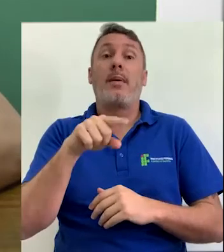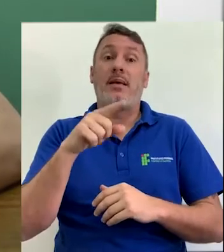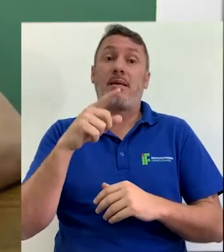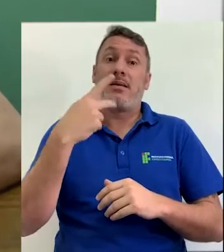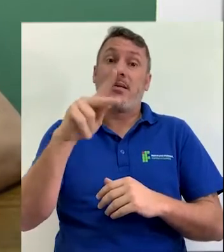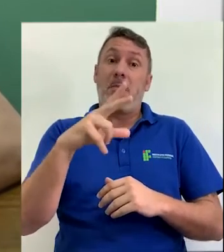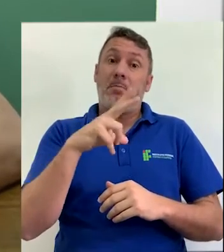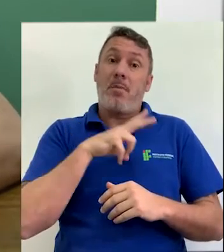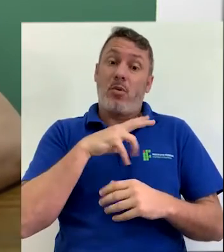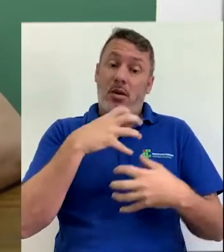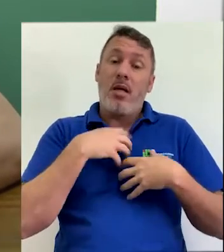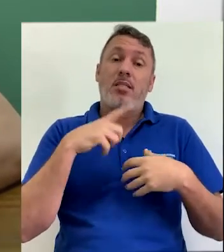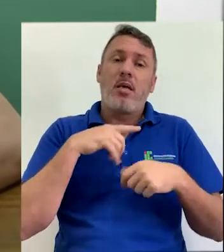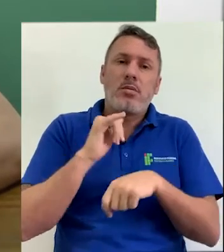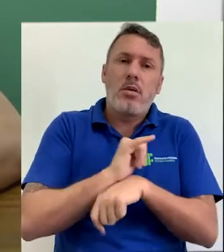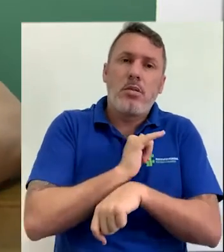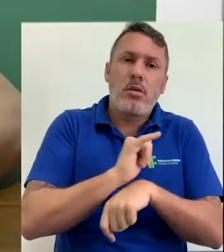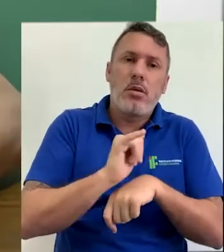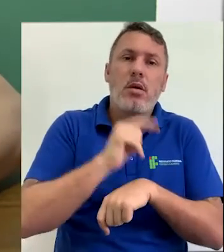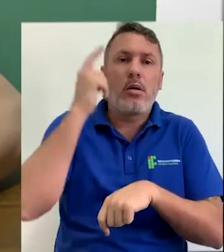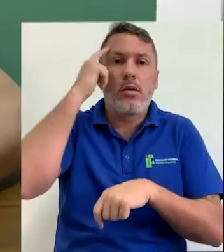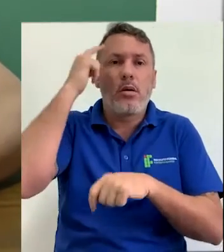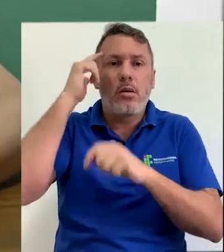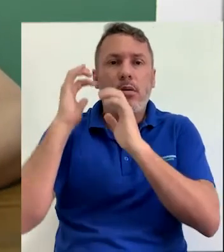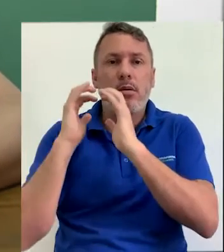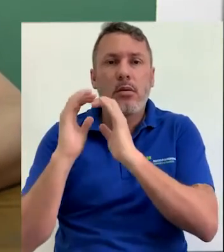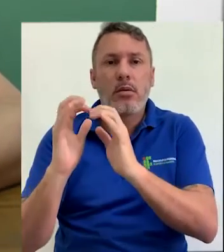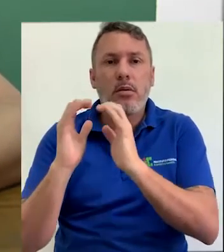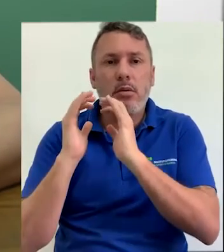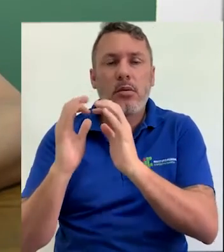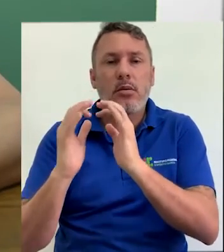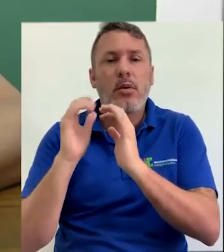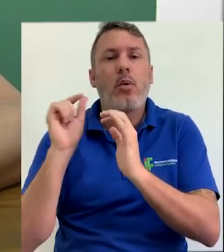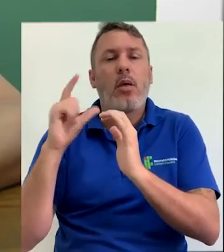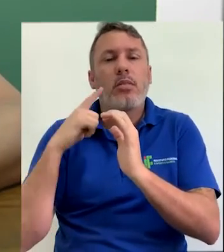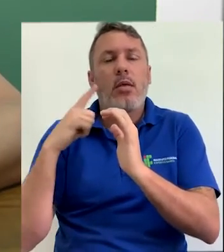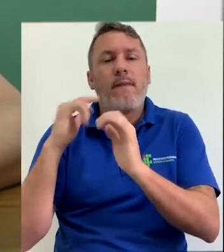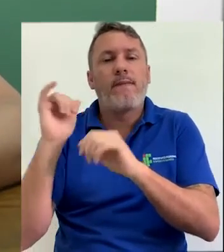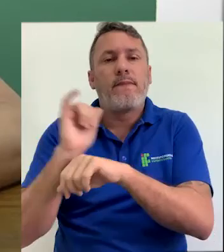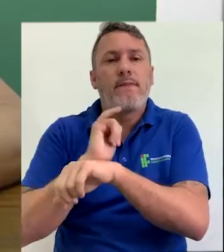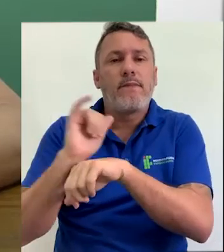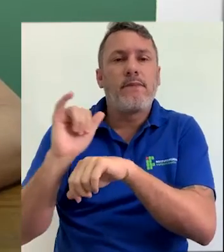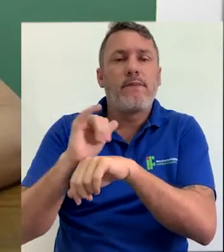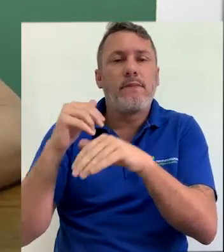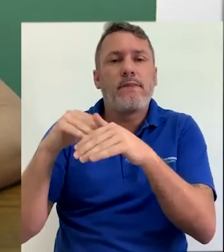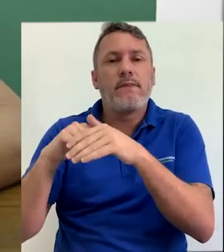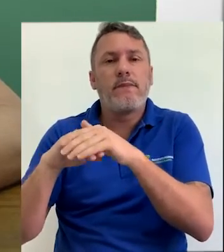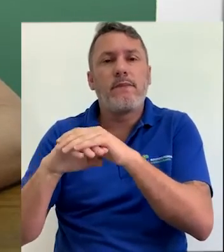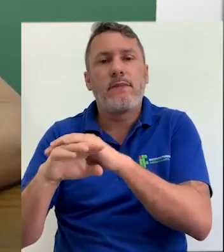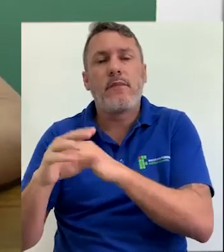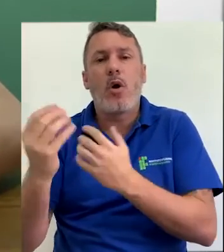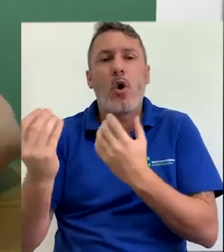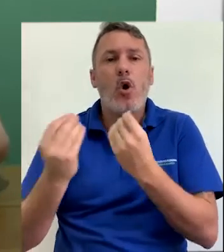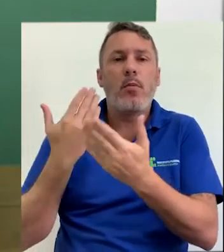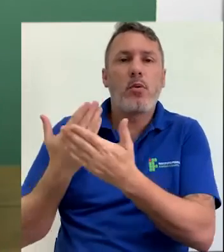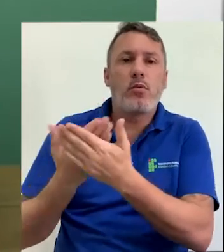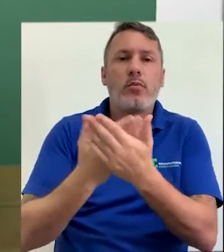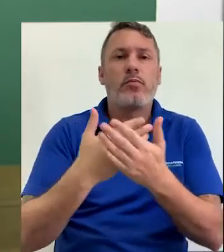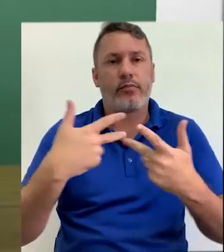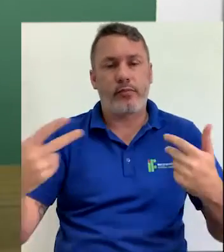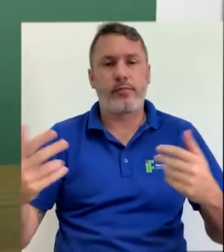técnica, disciplinar o seu momento de estudos. Bom,